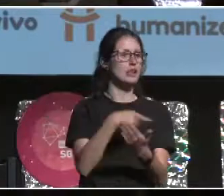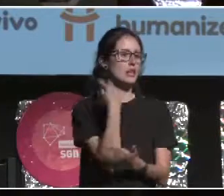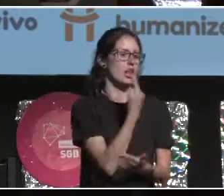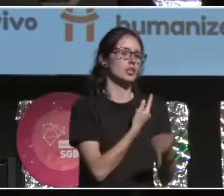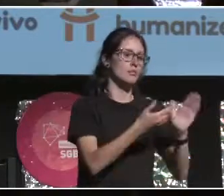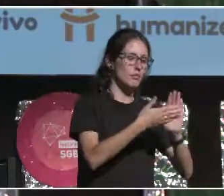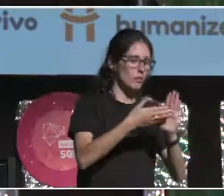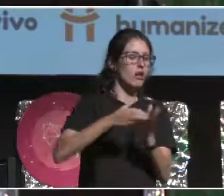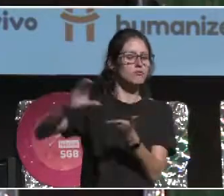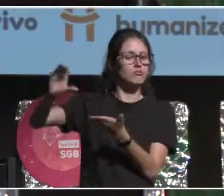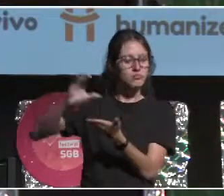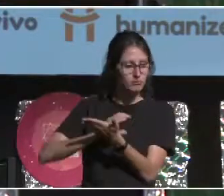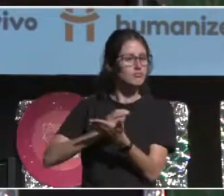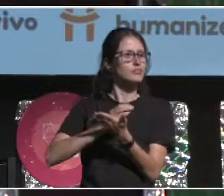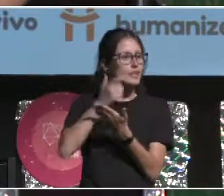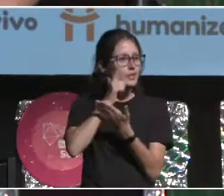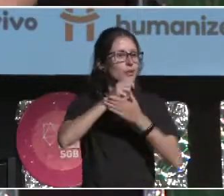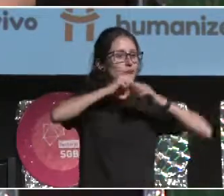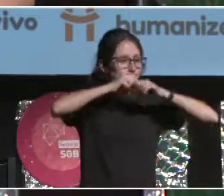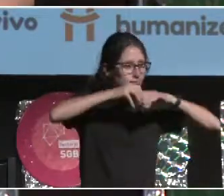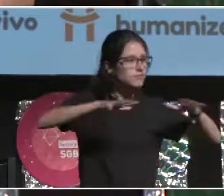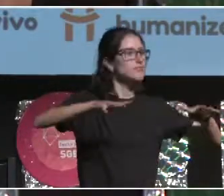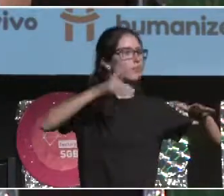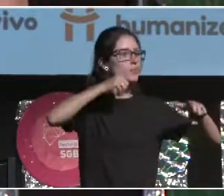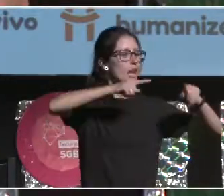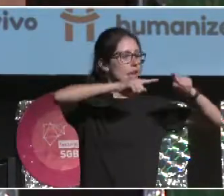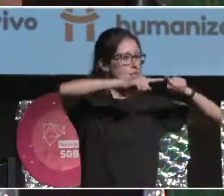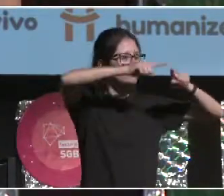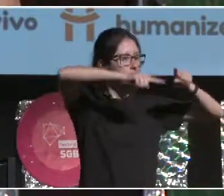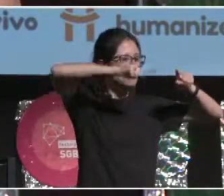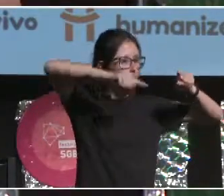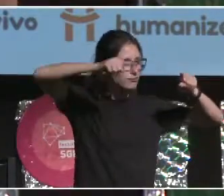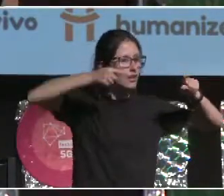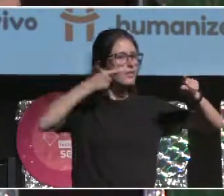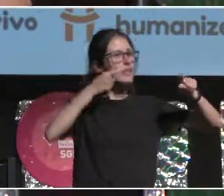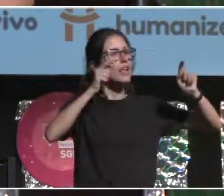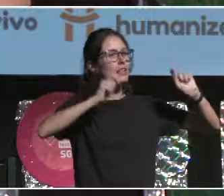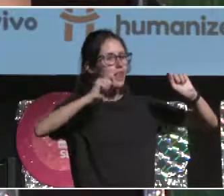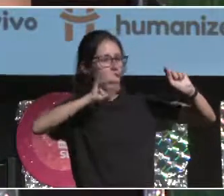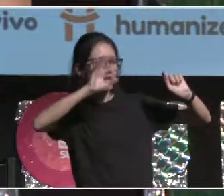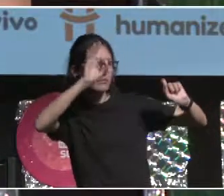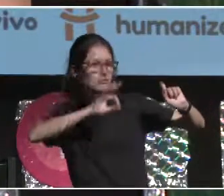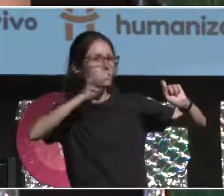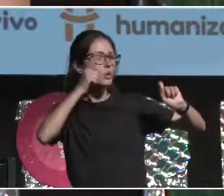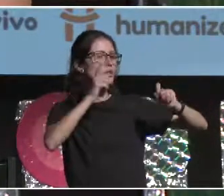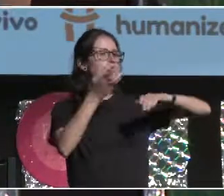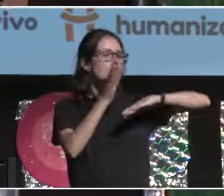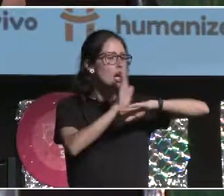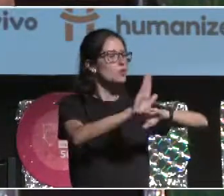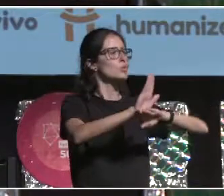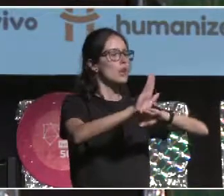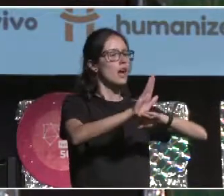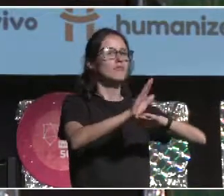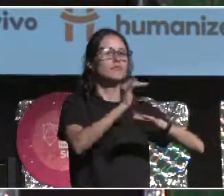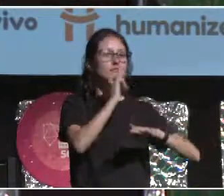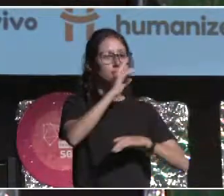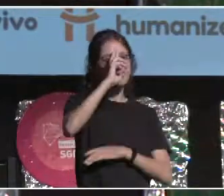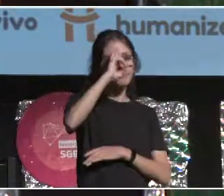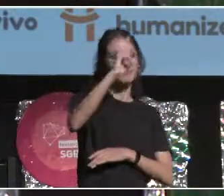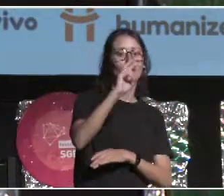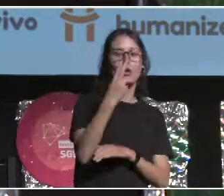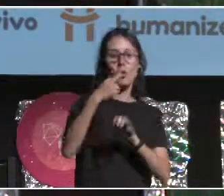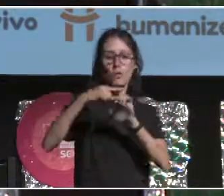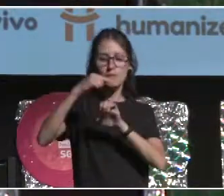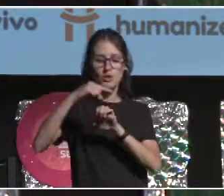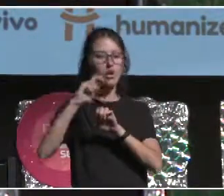comece a trazer métricas que são comparáveis, verificáveis, que são críveis para ajudar empresários,